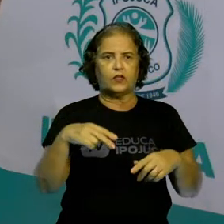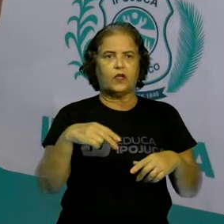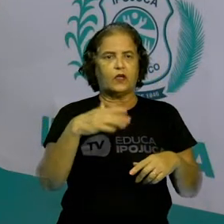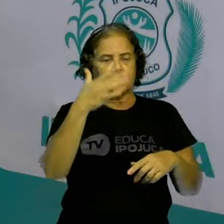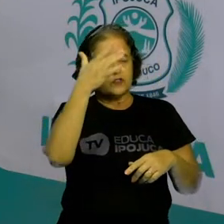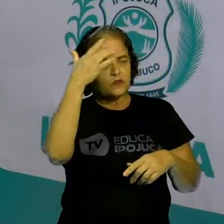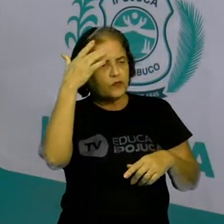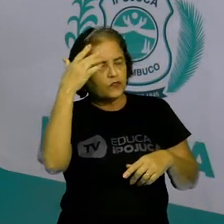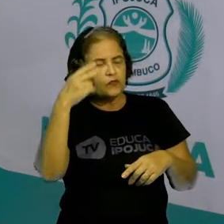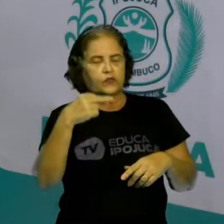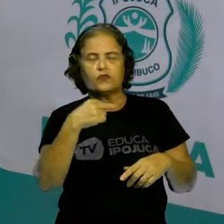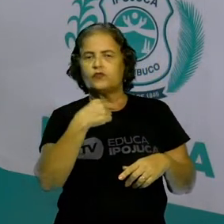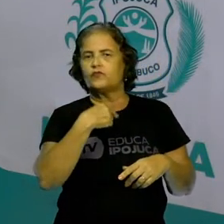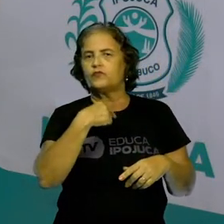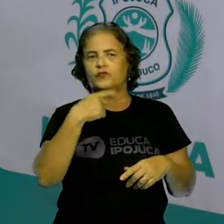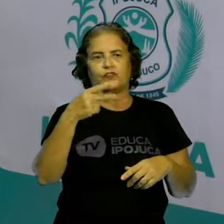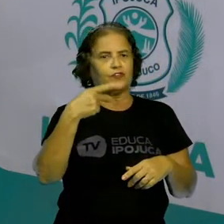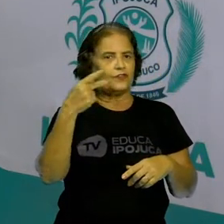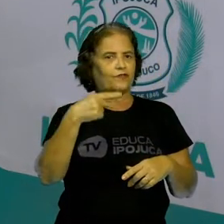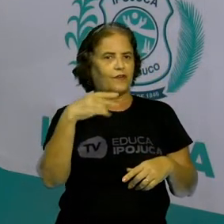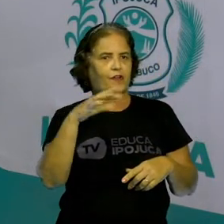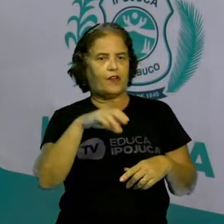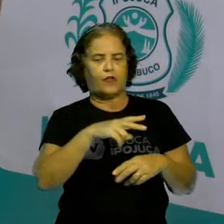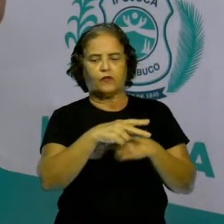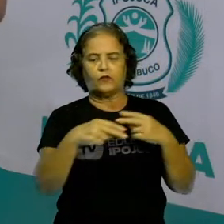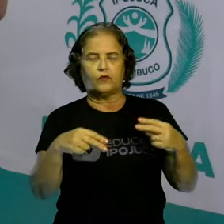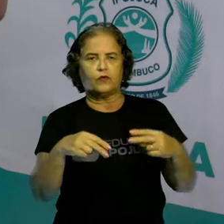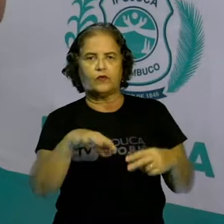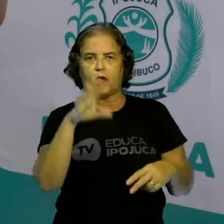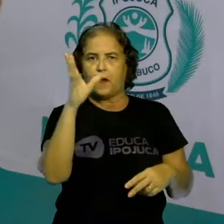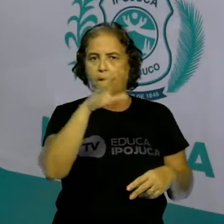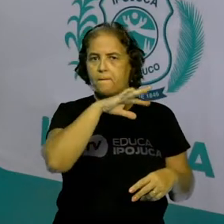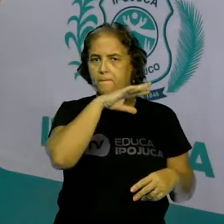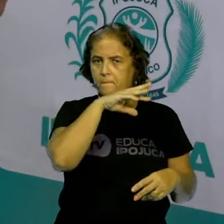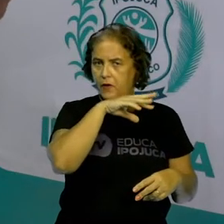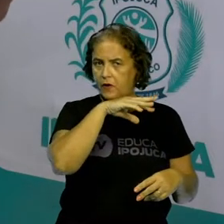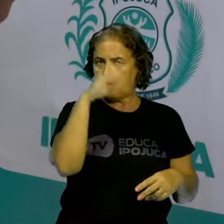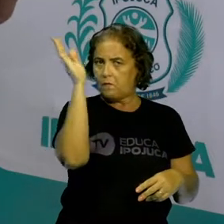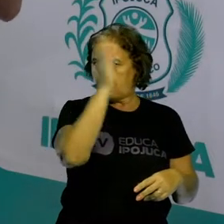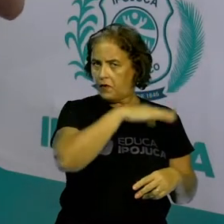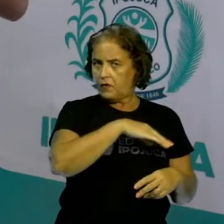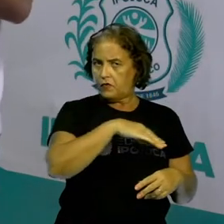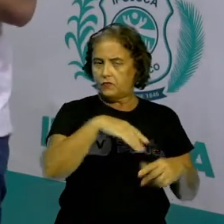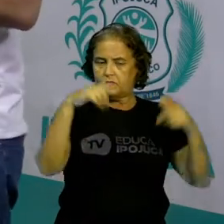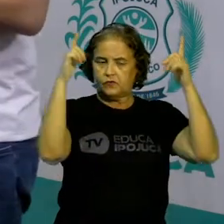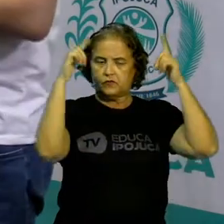falassem mal deles, tá certo? Se falasse mal do rei, você podia ser preso ou morto.